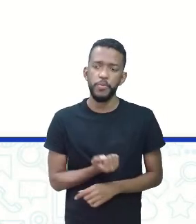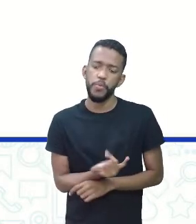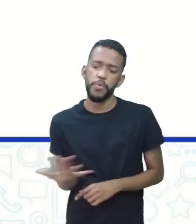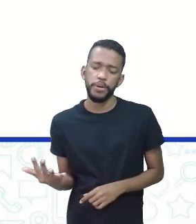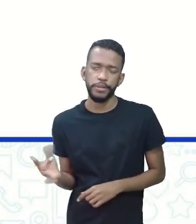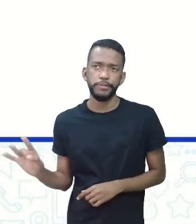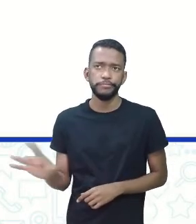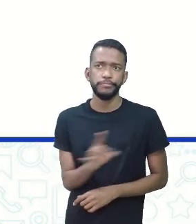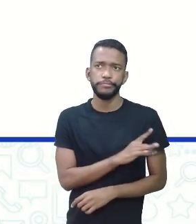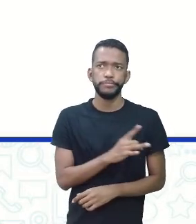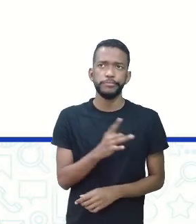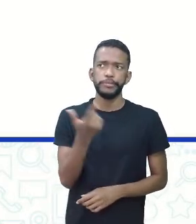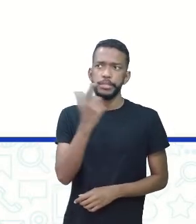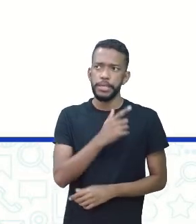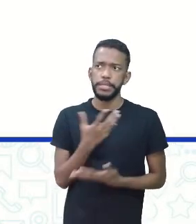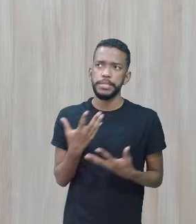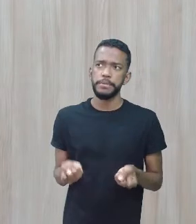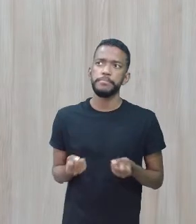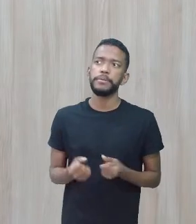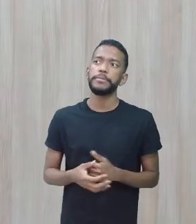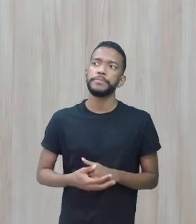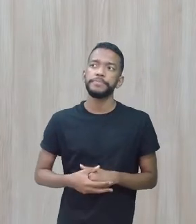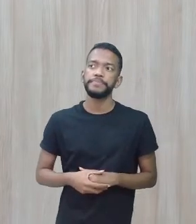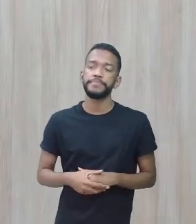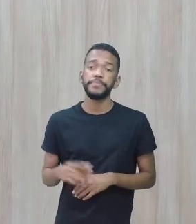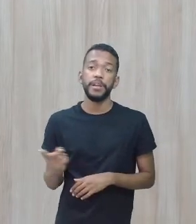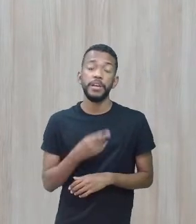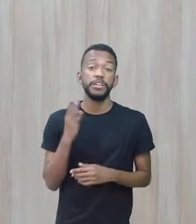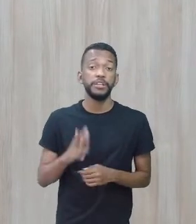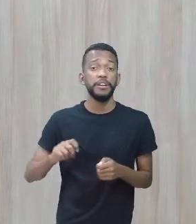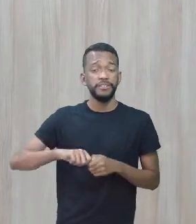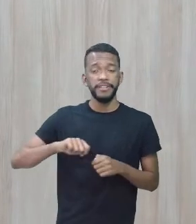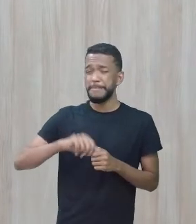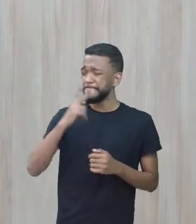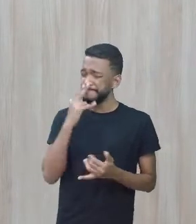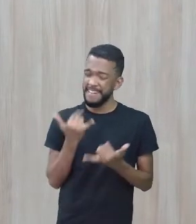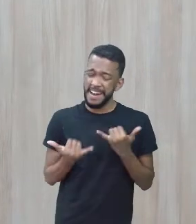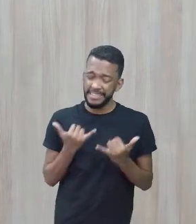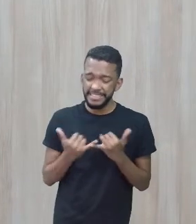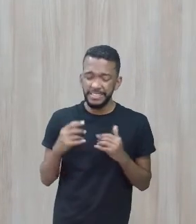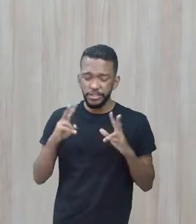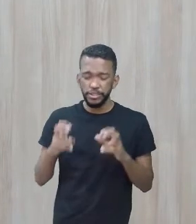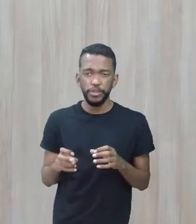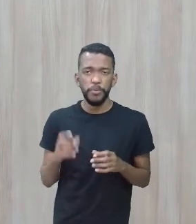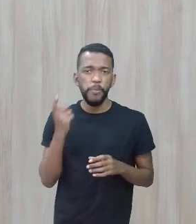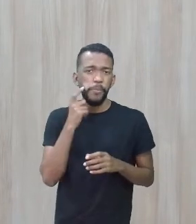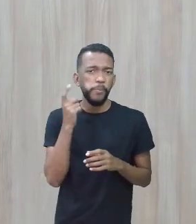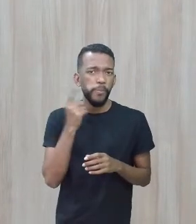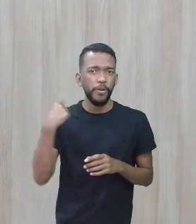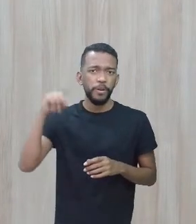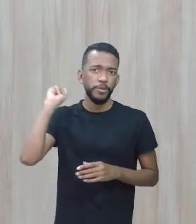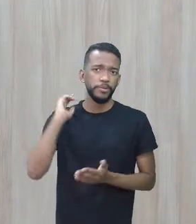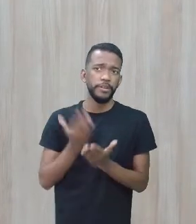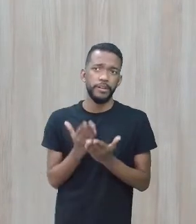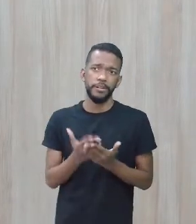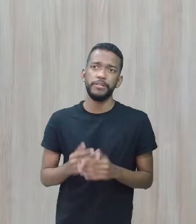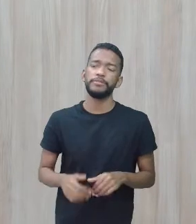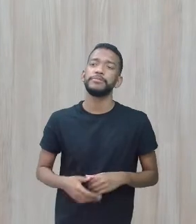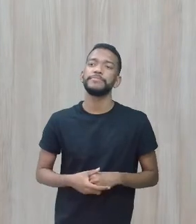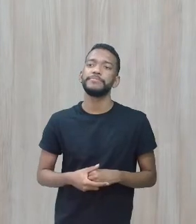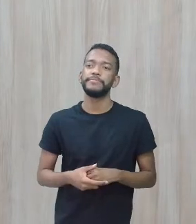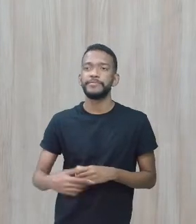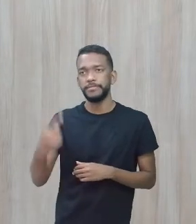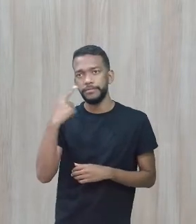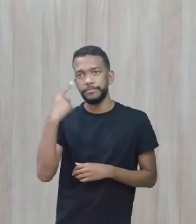fácil, professora. Essa daí a gente já fez uma questão que parecia com essa ideia das balinhas na outra aula, não foi não? Então,